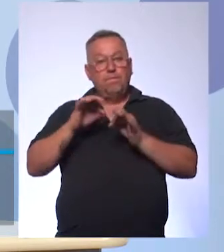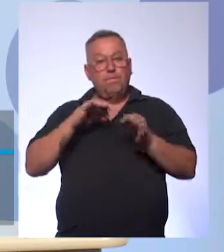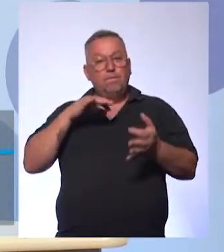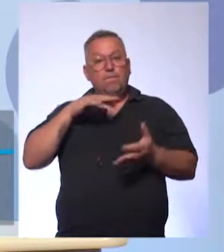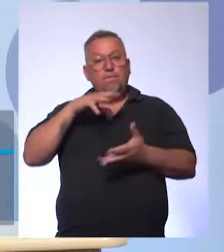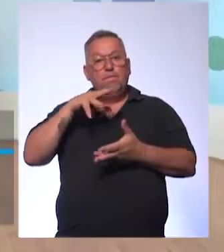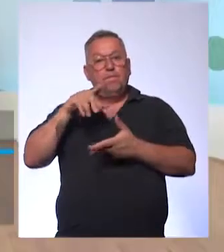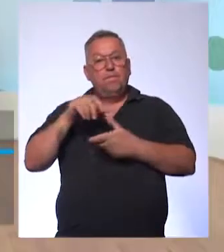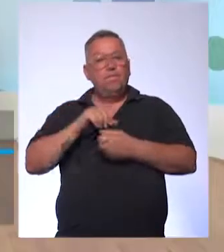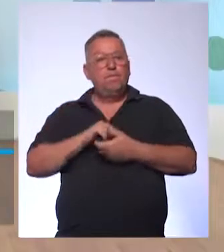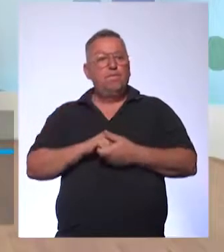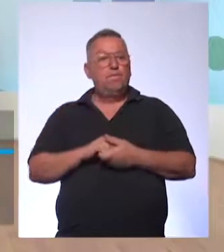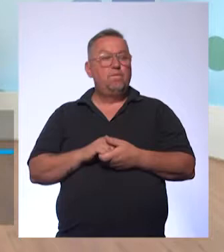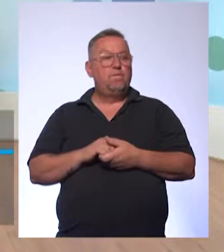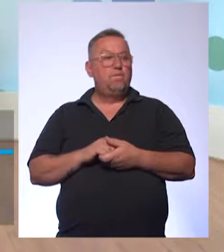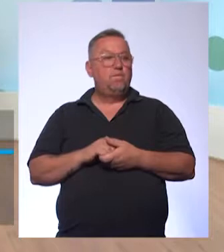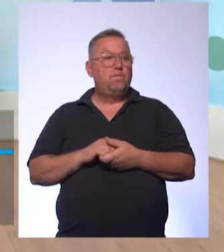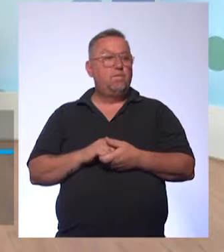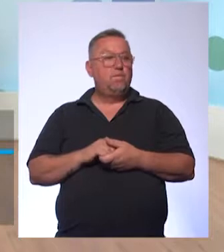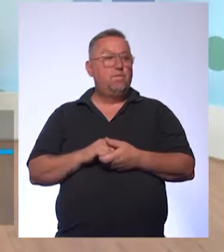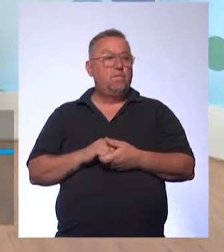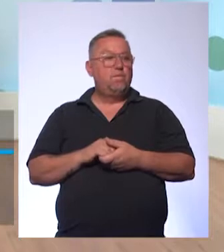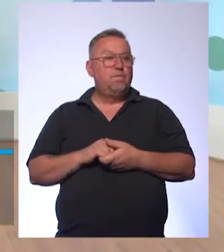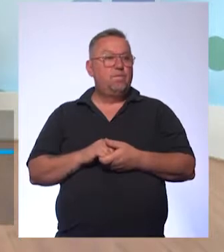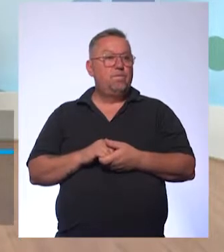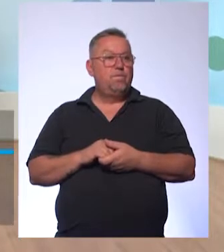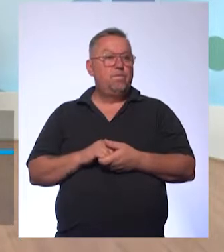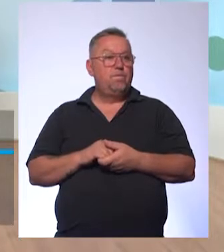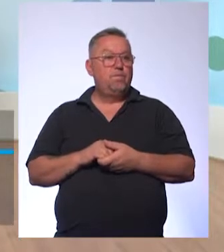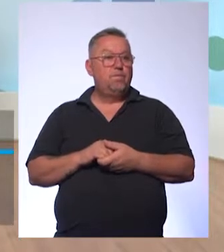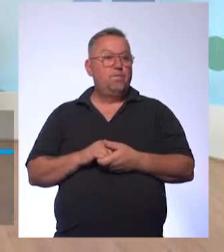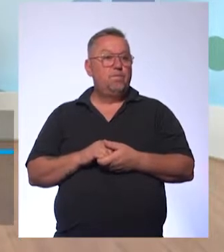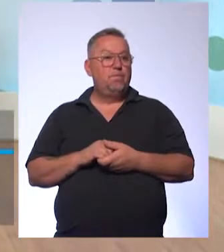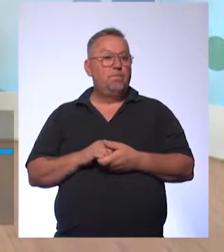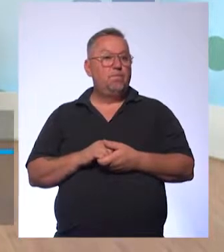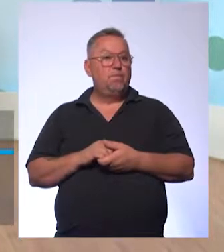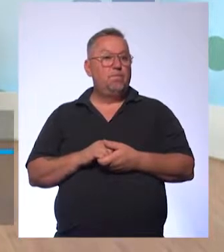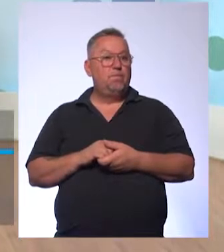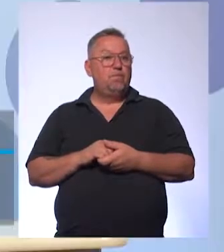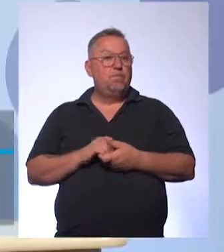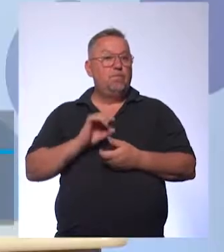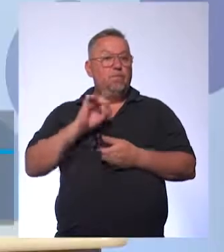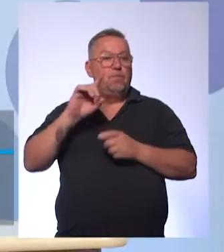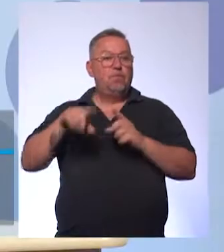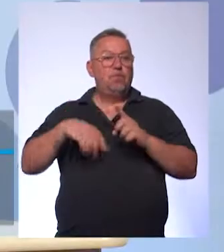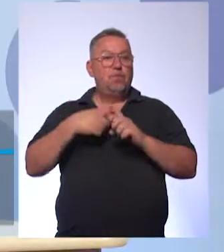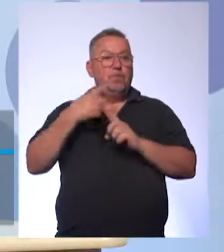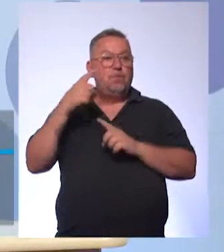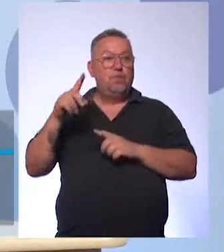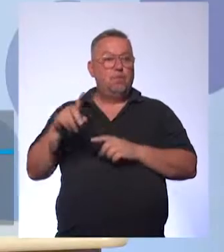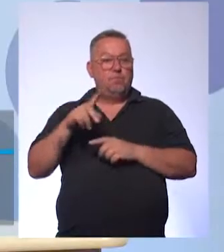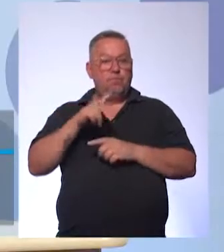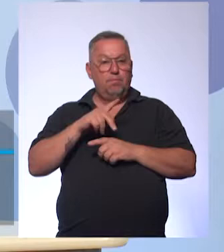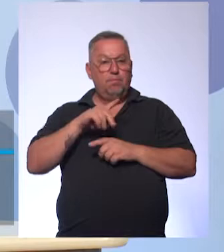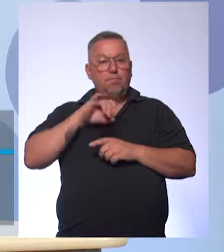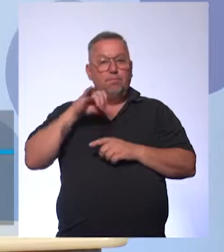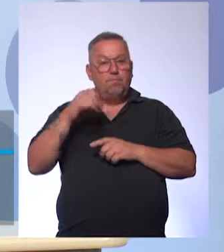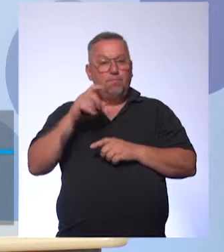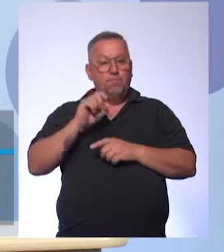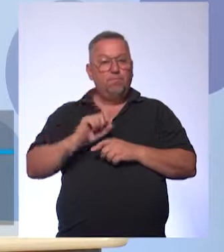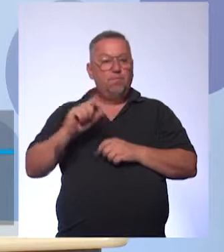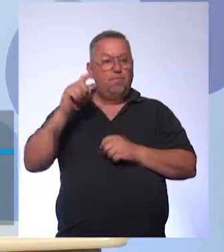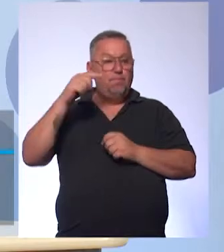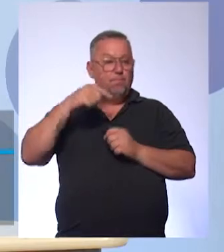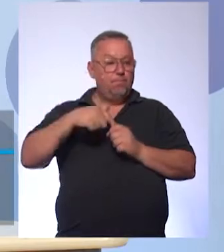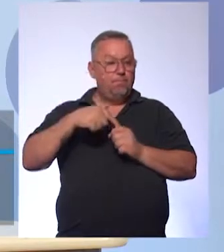que pensar nisso também, né? E as pesquisas, né? Infelizmente. Sim. Só mais uma, professor. Ó, Opa, vantagem pode ser a